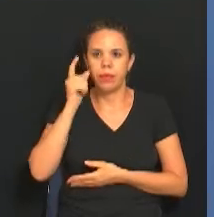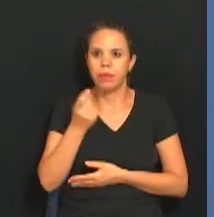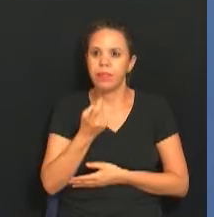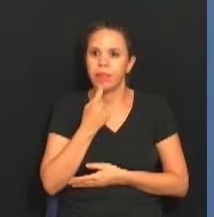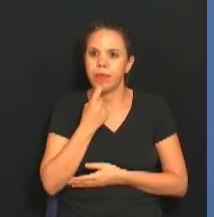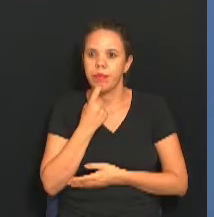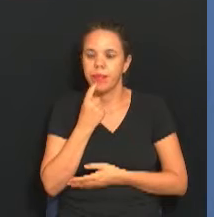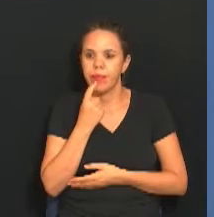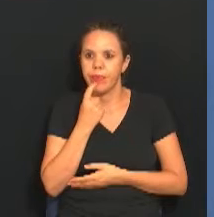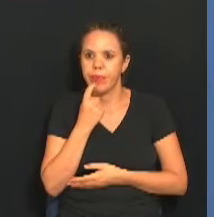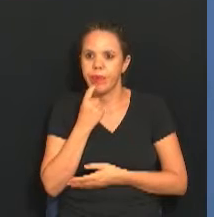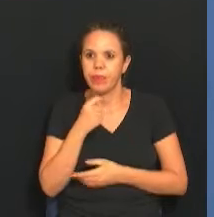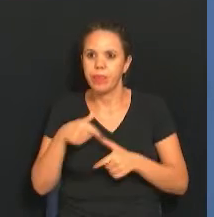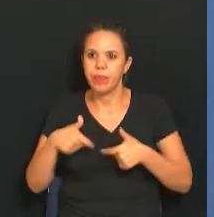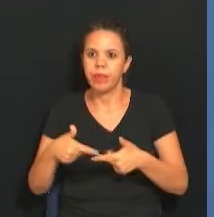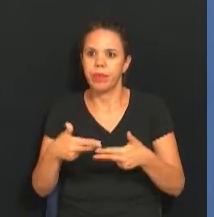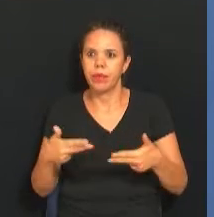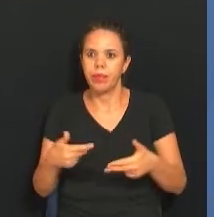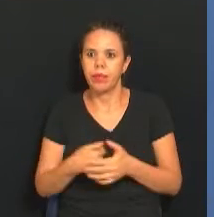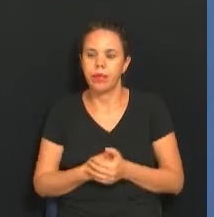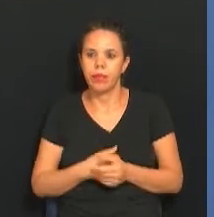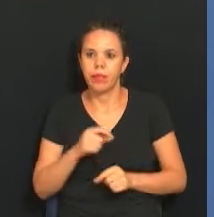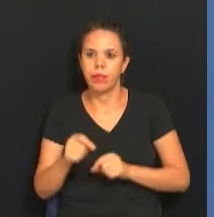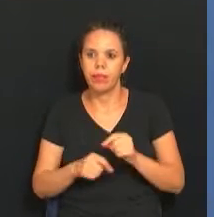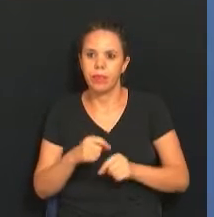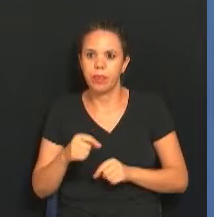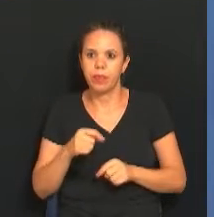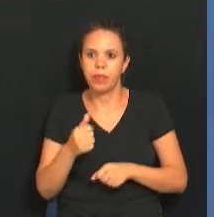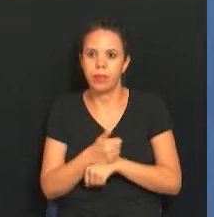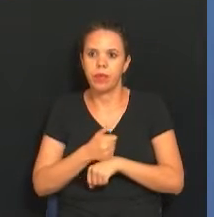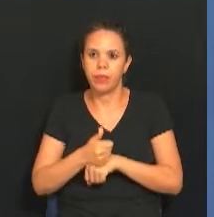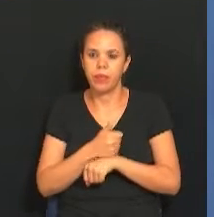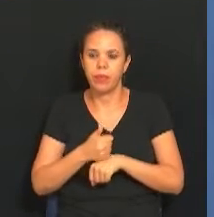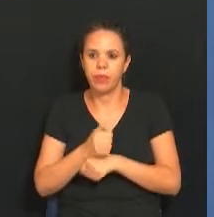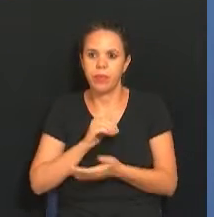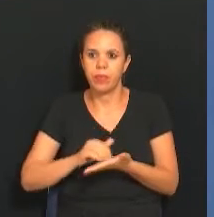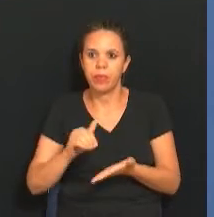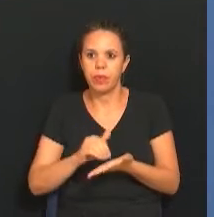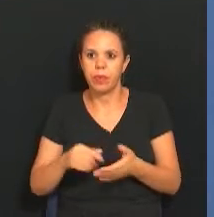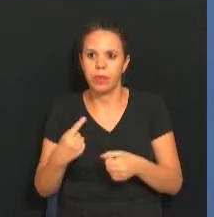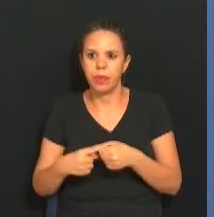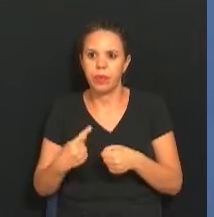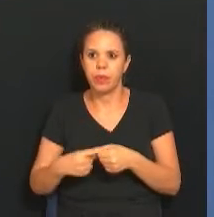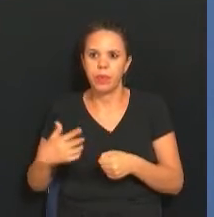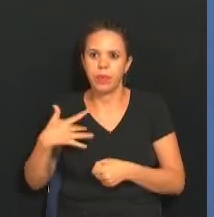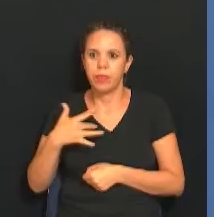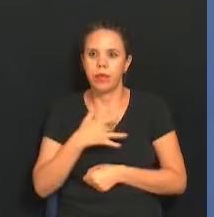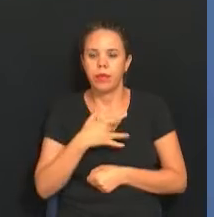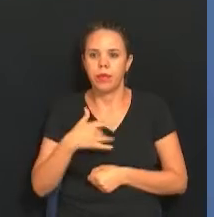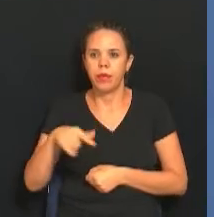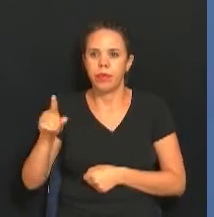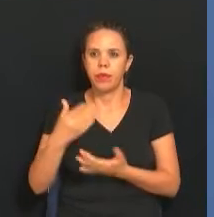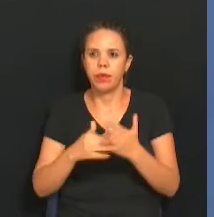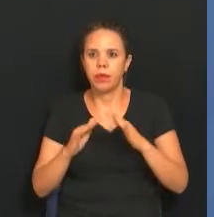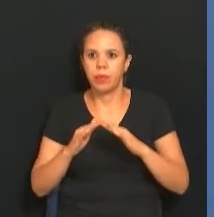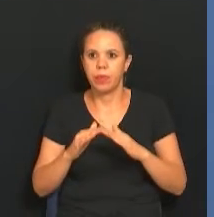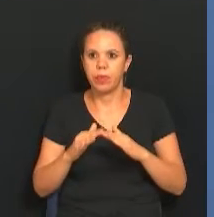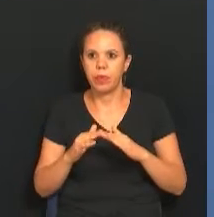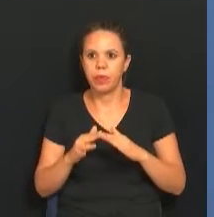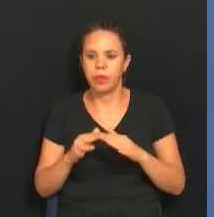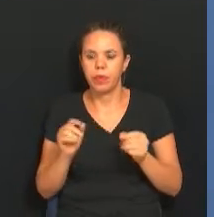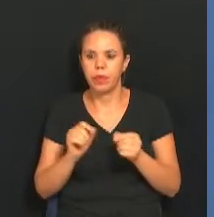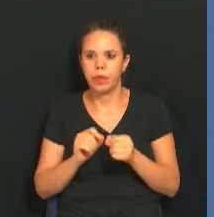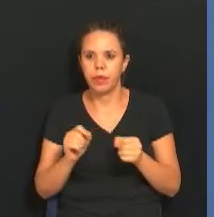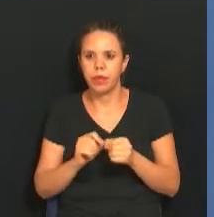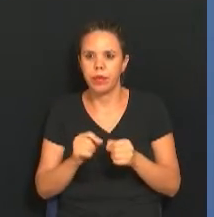Campinas numa ação em que agentes da Secretaria Municipal de Saúde vão até as escolas para